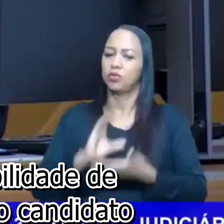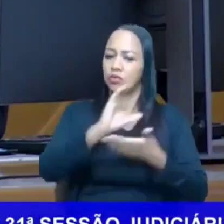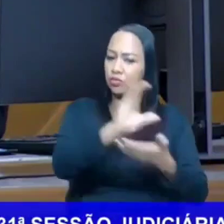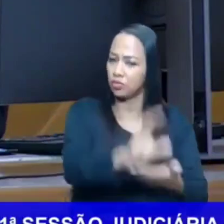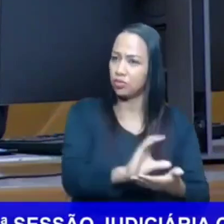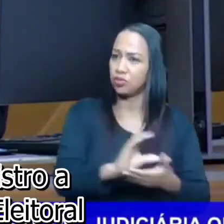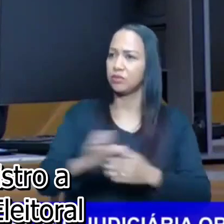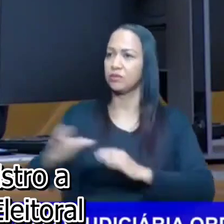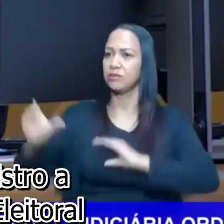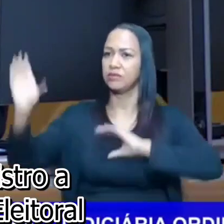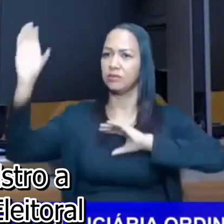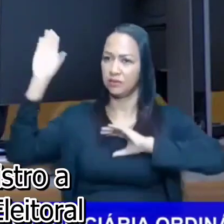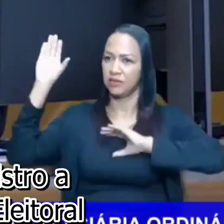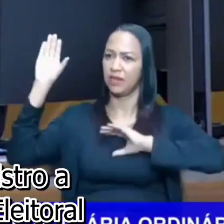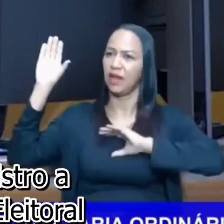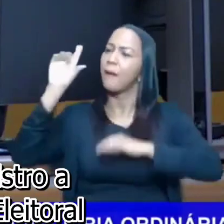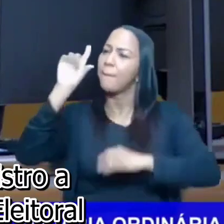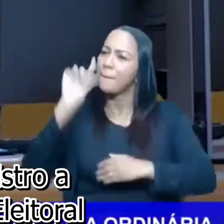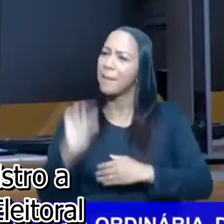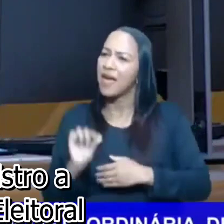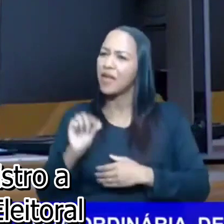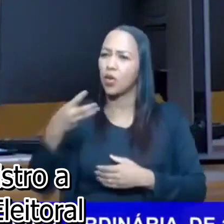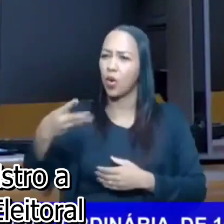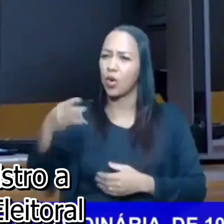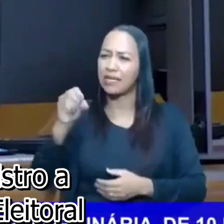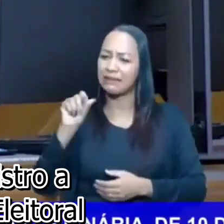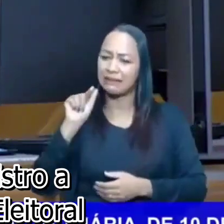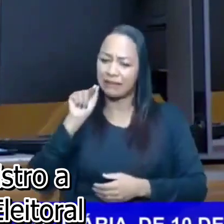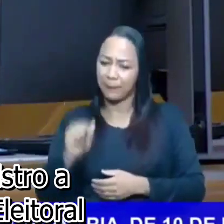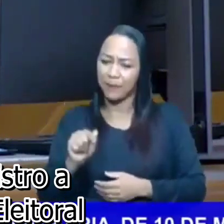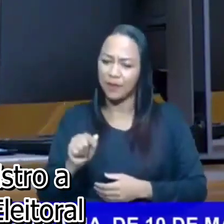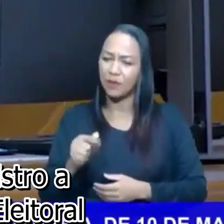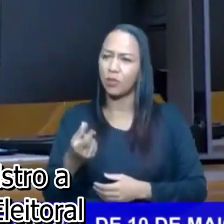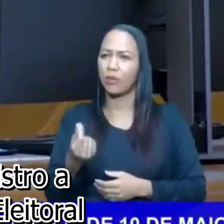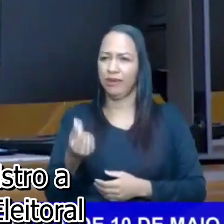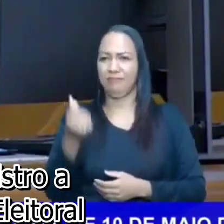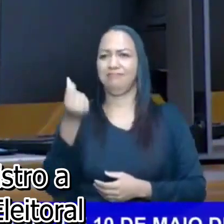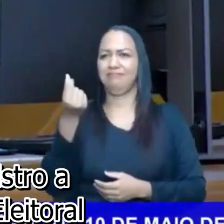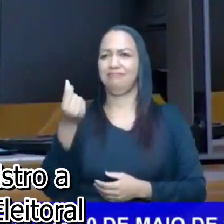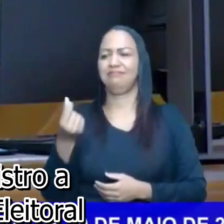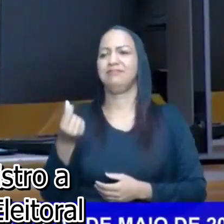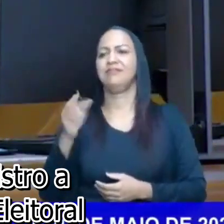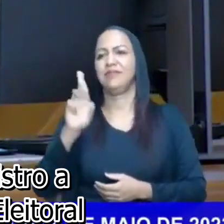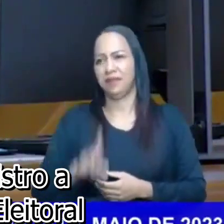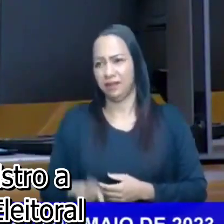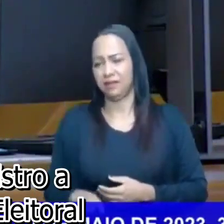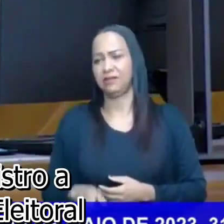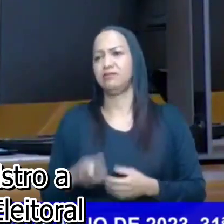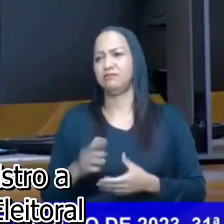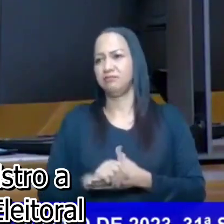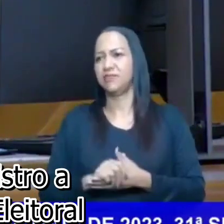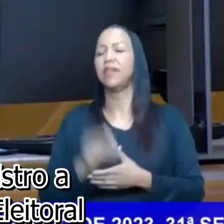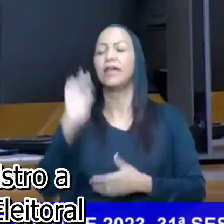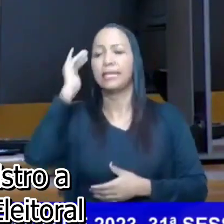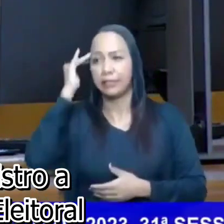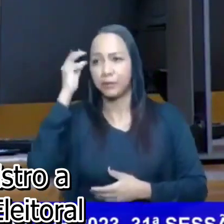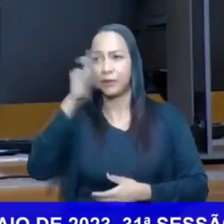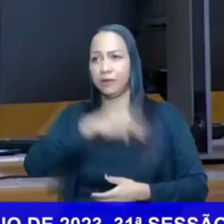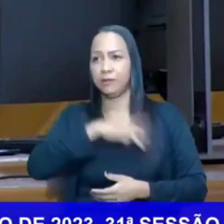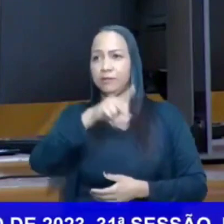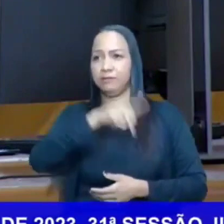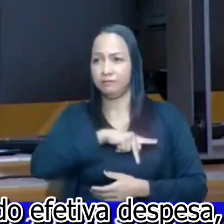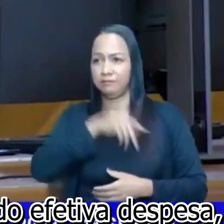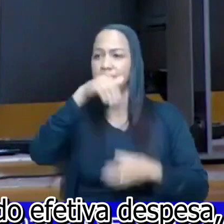serem inferiores a R$30 mil, mas registro a tese, o entendimento do Ministério Público Eleitoral,